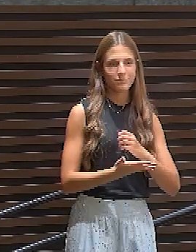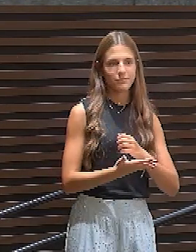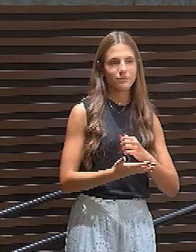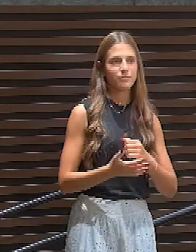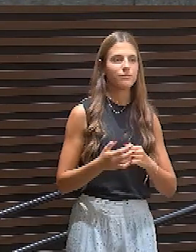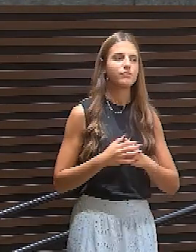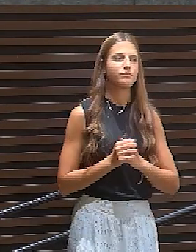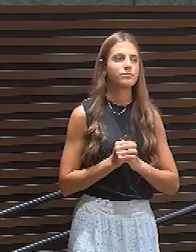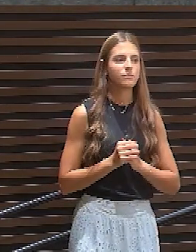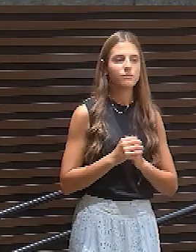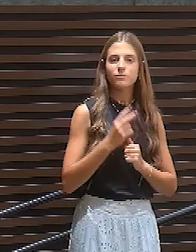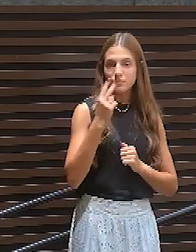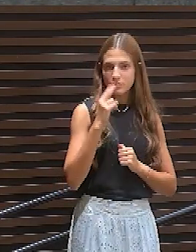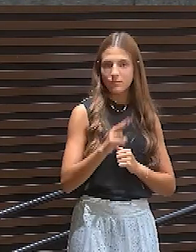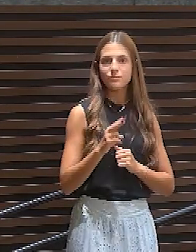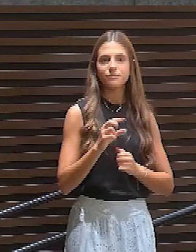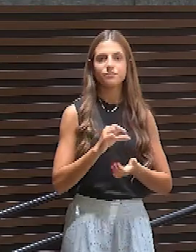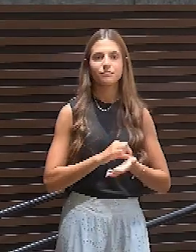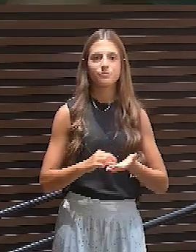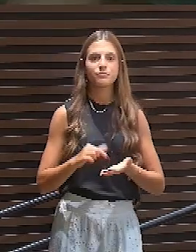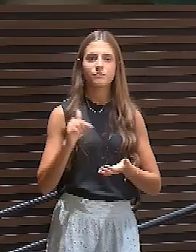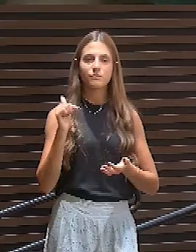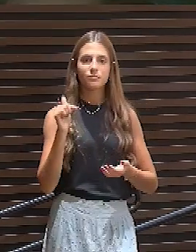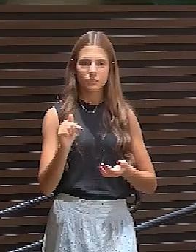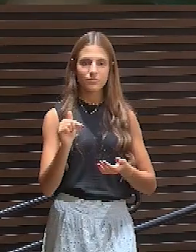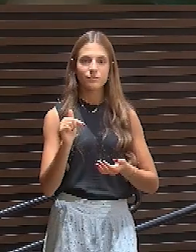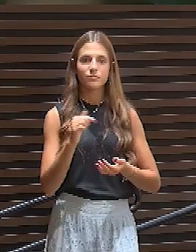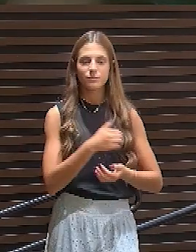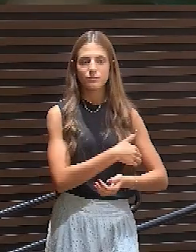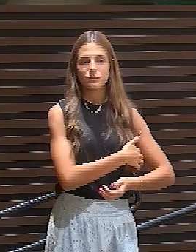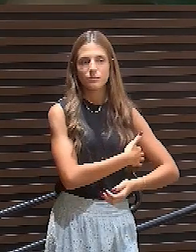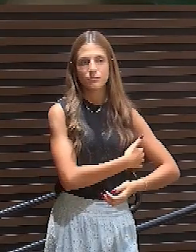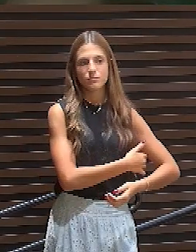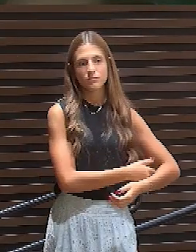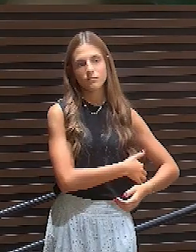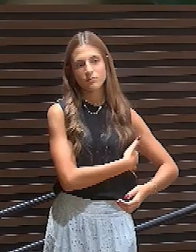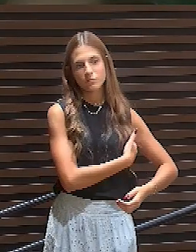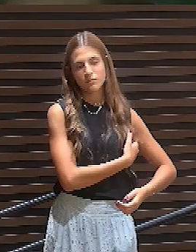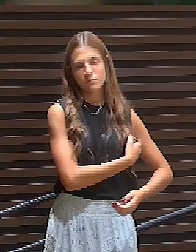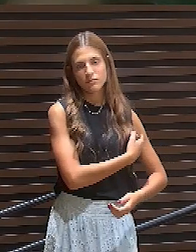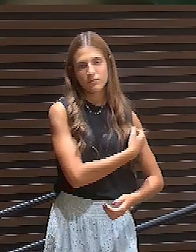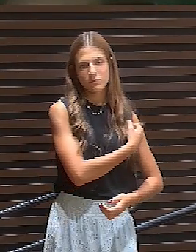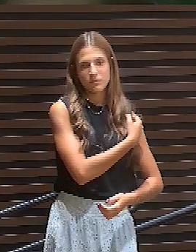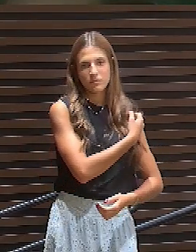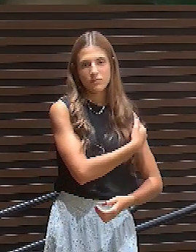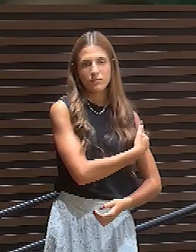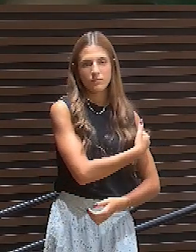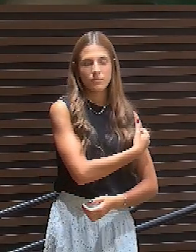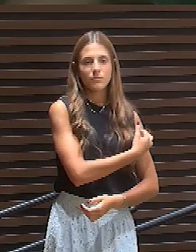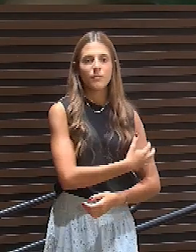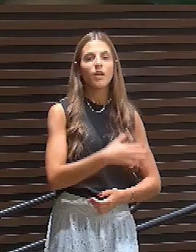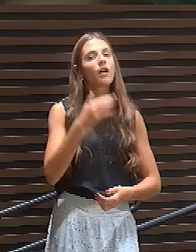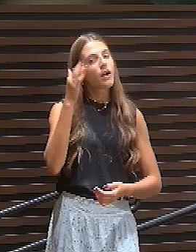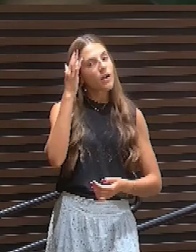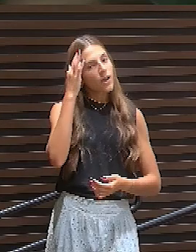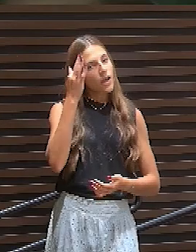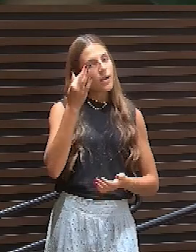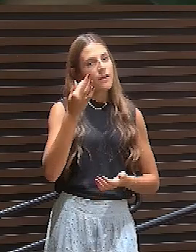capítulo 11, verso 7, e como é que ele diz aqui? No início, a fé,